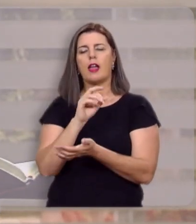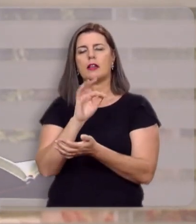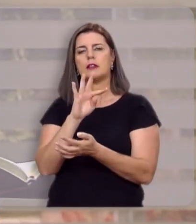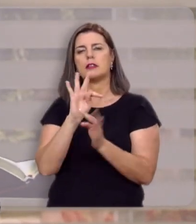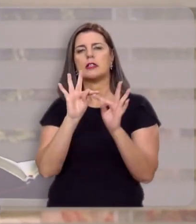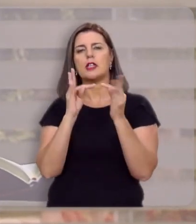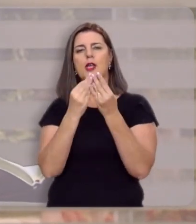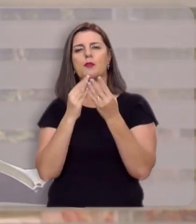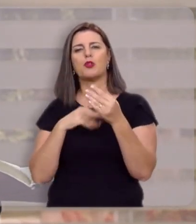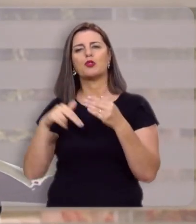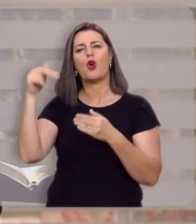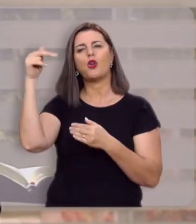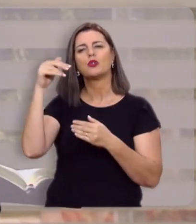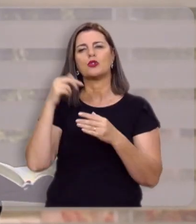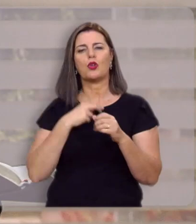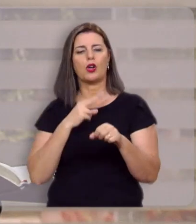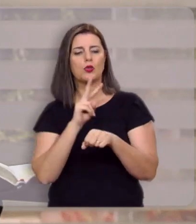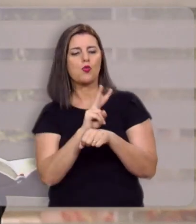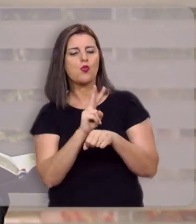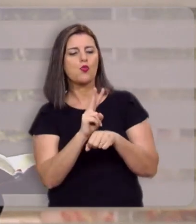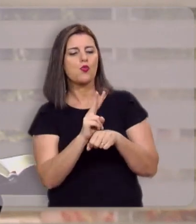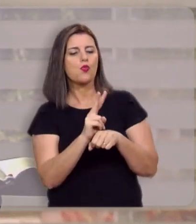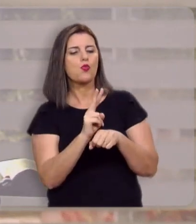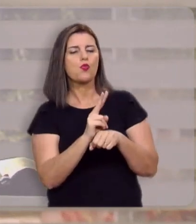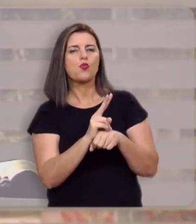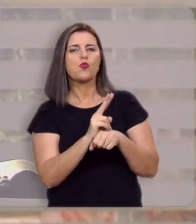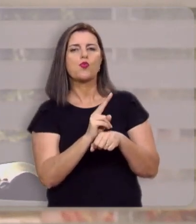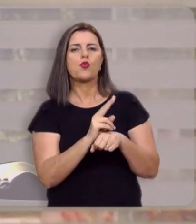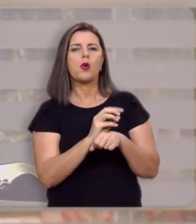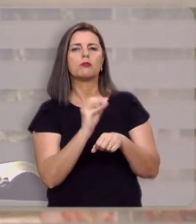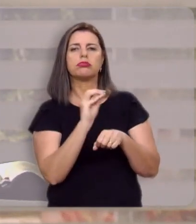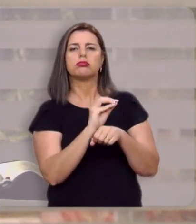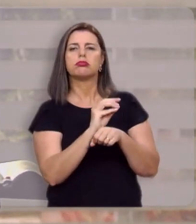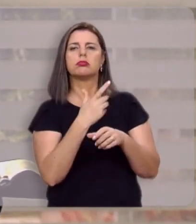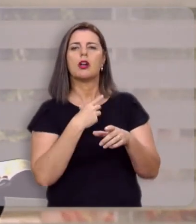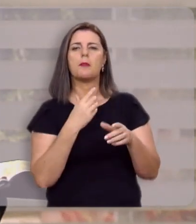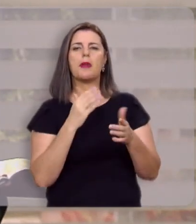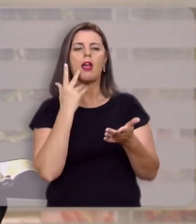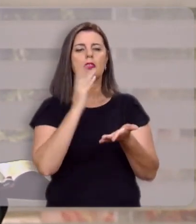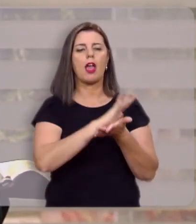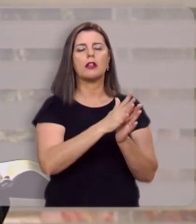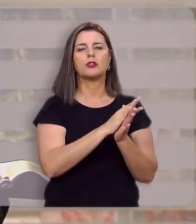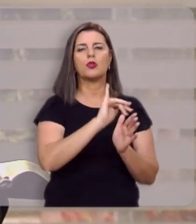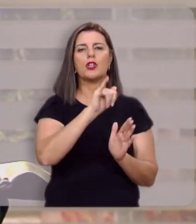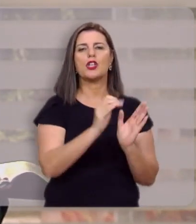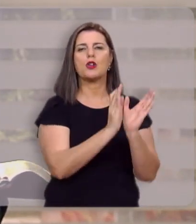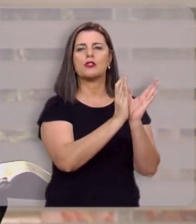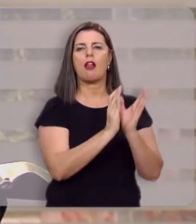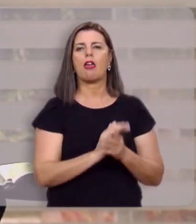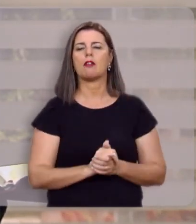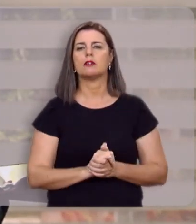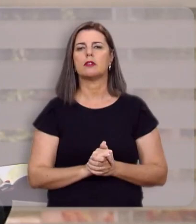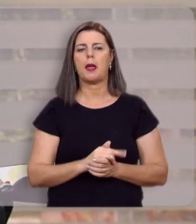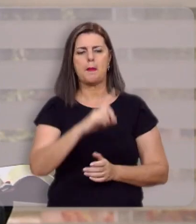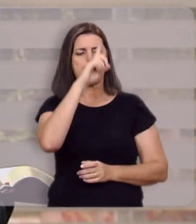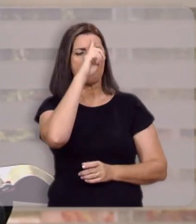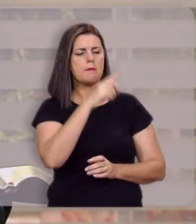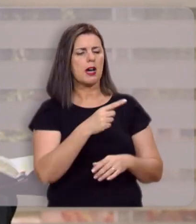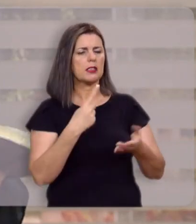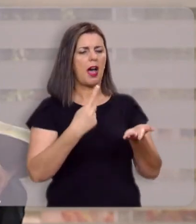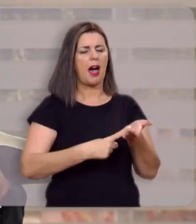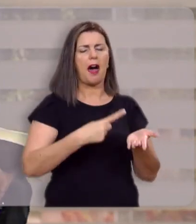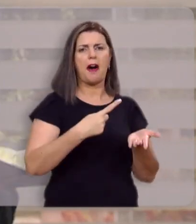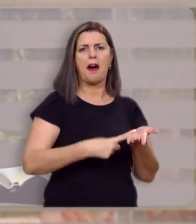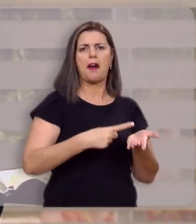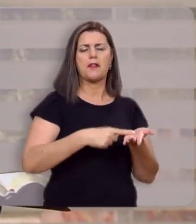Jerusalém, sitia e entrincheira a cidade de Jerusalém, mandando um recado abusado para o rei